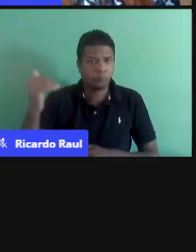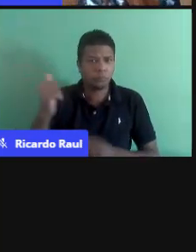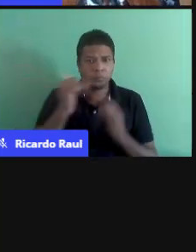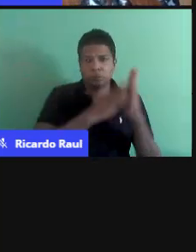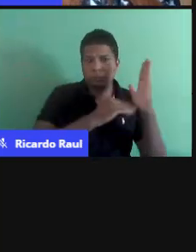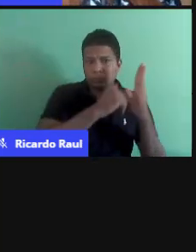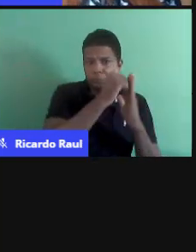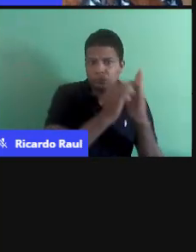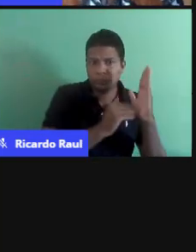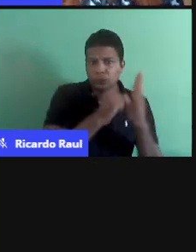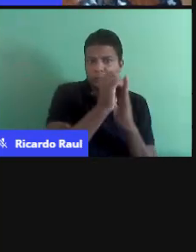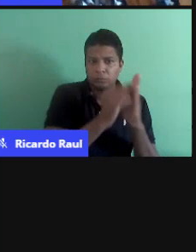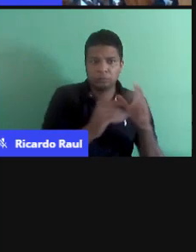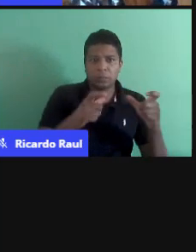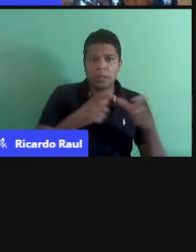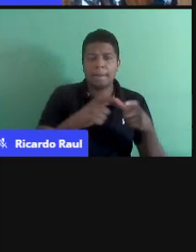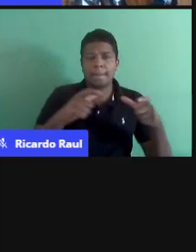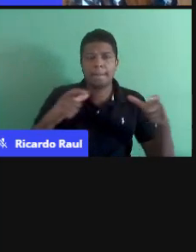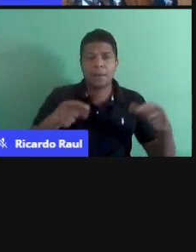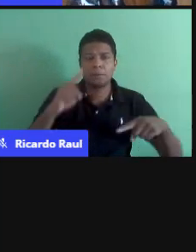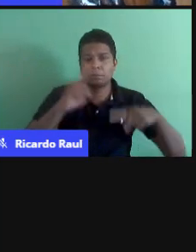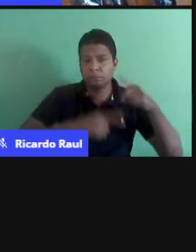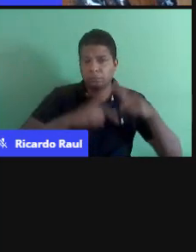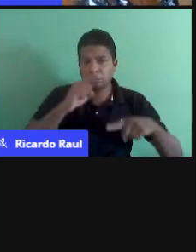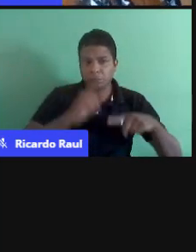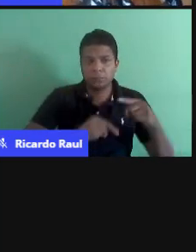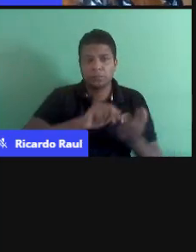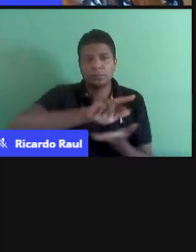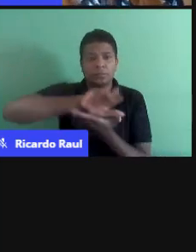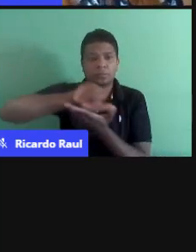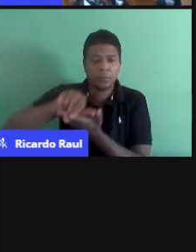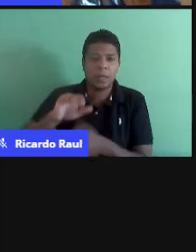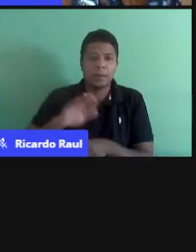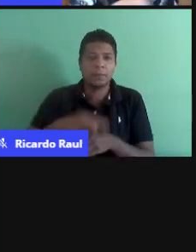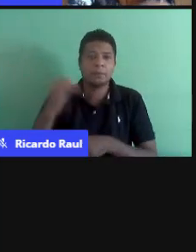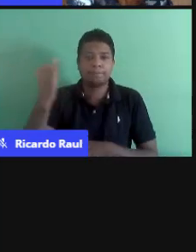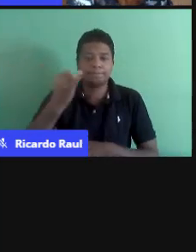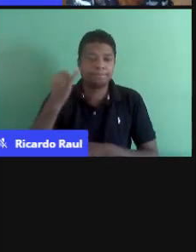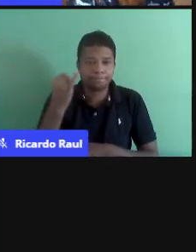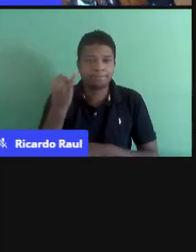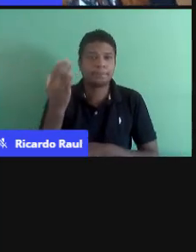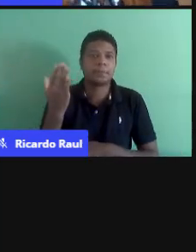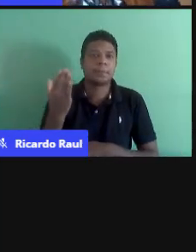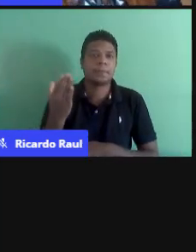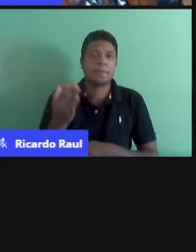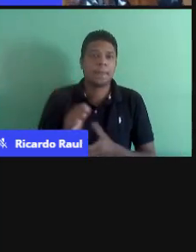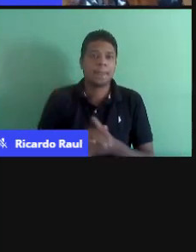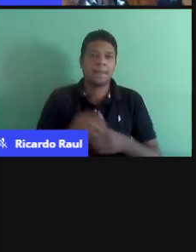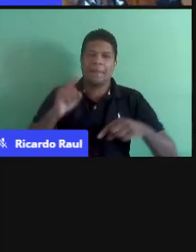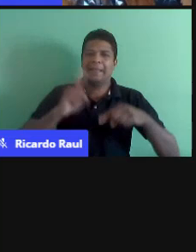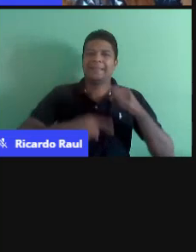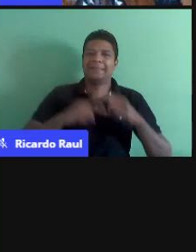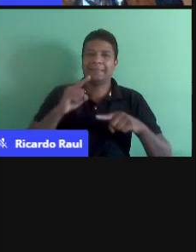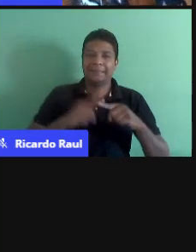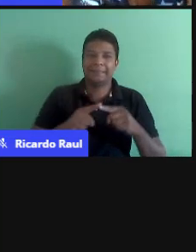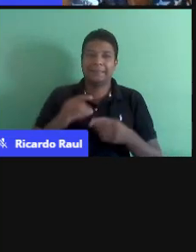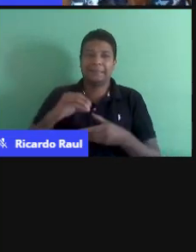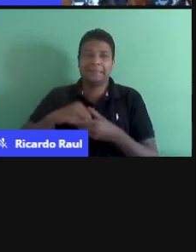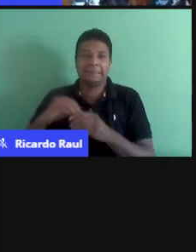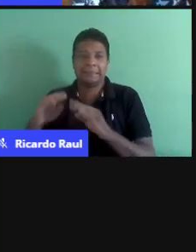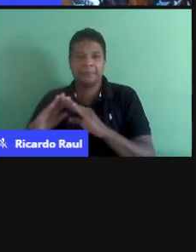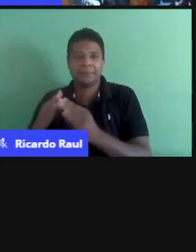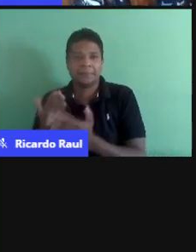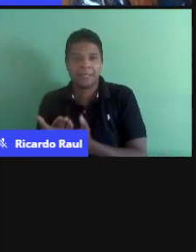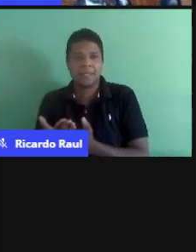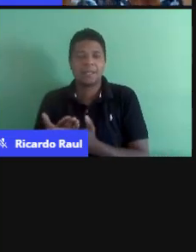uma ampla gama de materiais. É muito importante, né? Quando a gente fala em materiais dentro da instituição escolar, às vezes